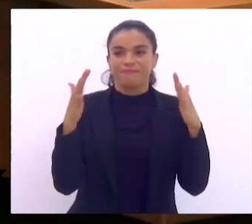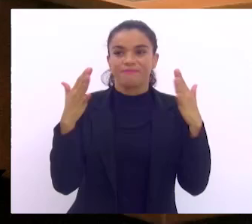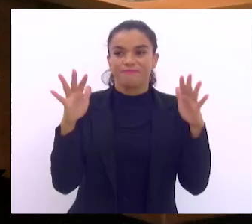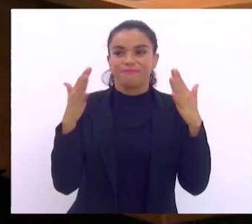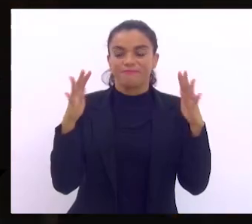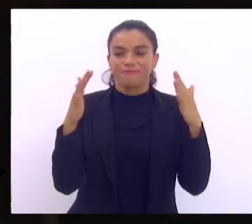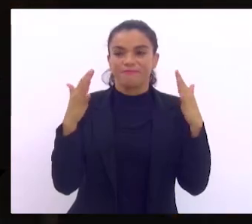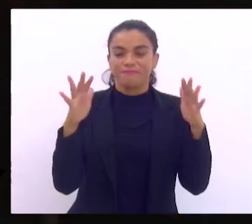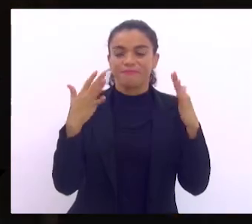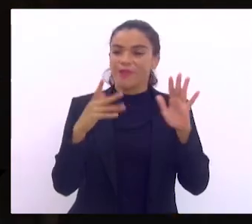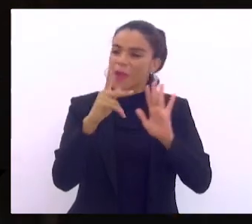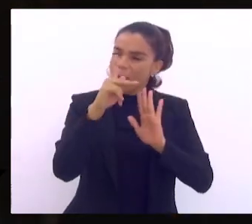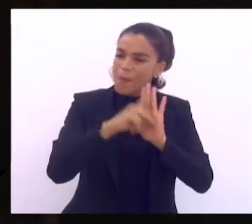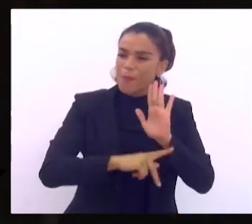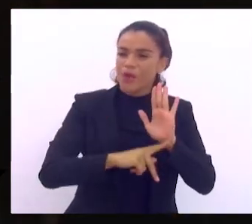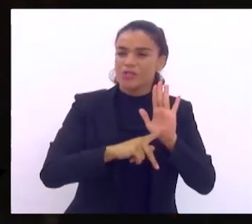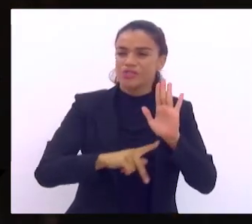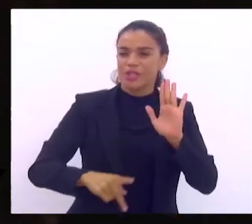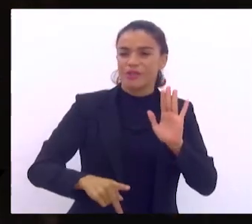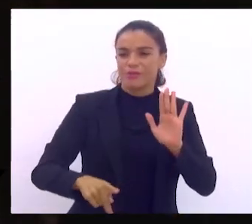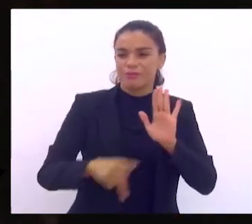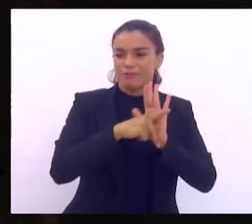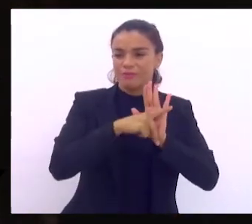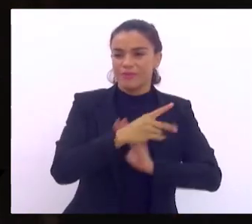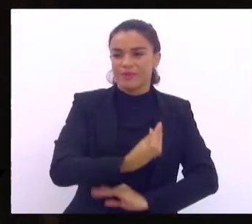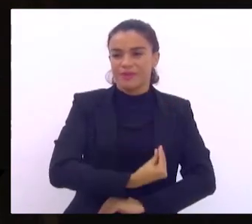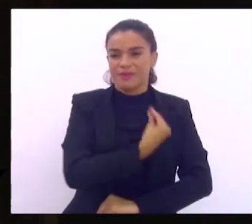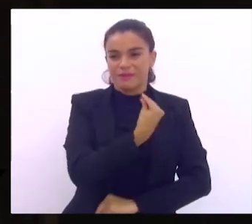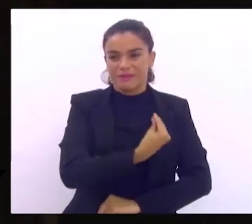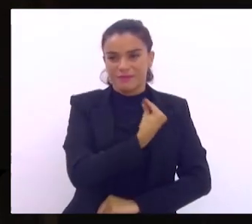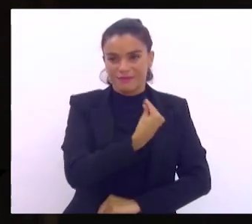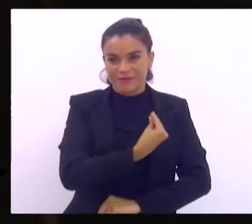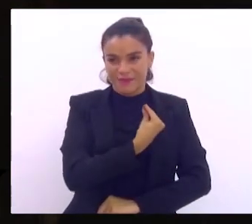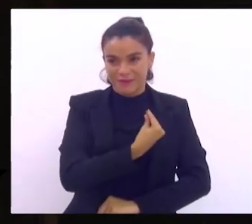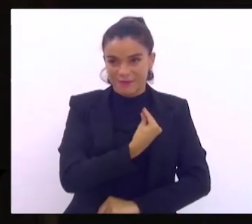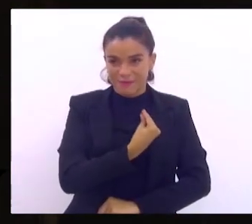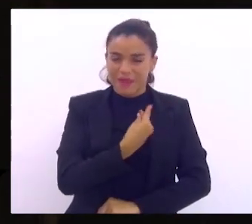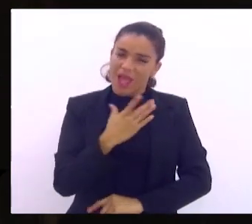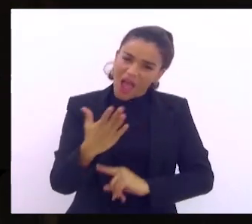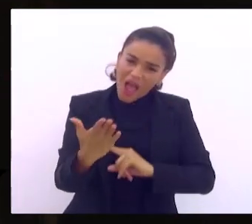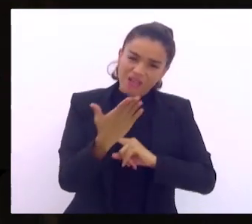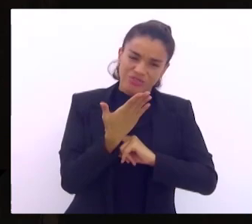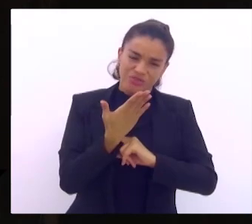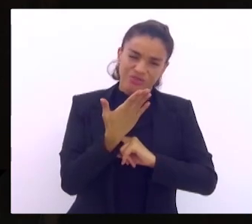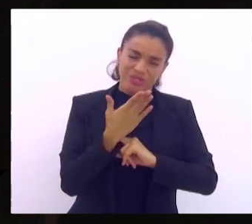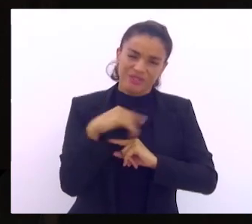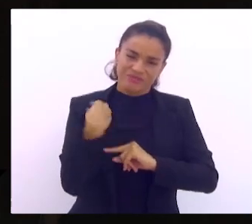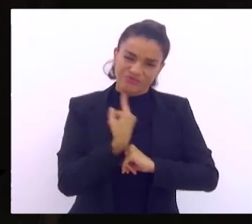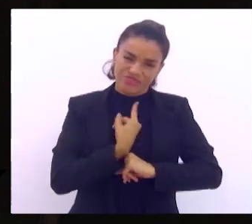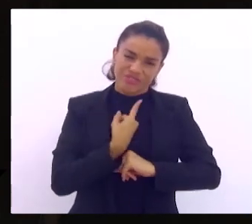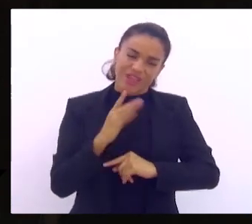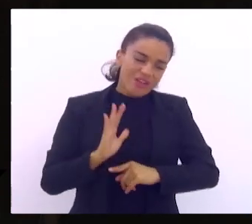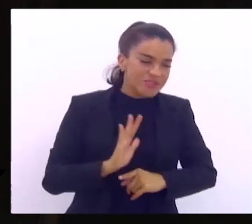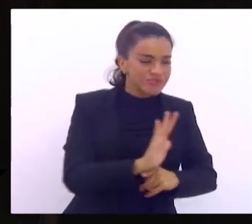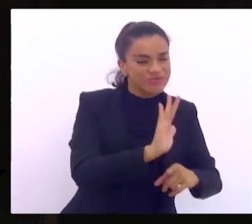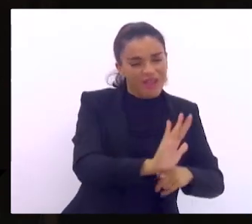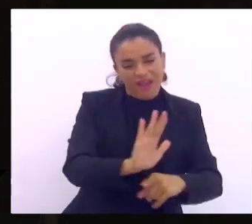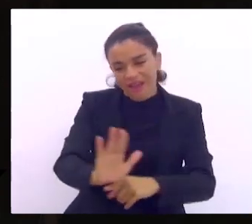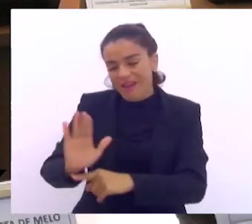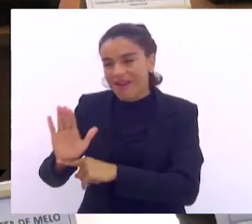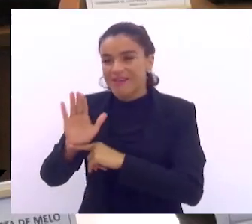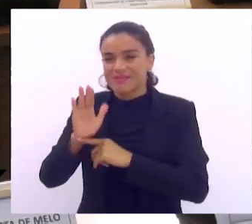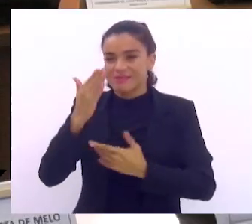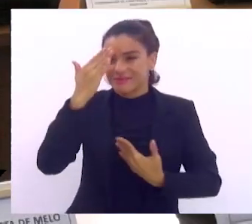Esse é um projeto de vida, tá bom? Então, nos ajude a ajudar a todos, ok? Muito